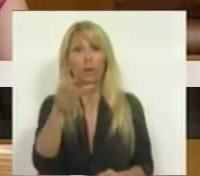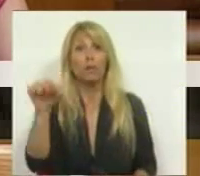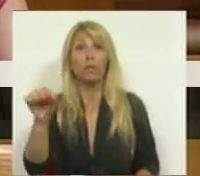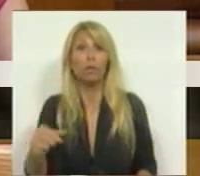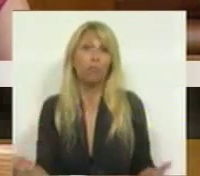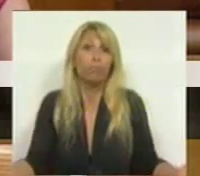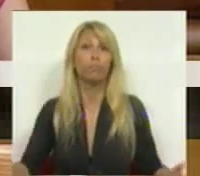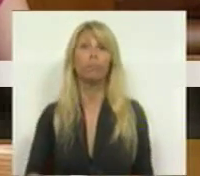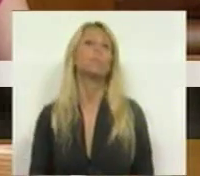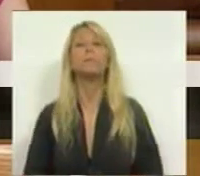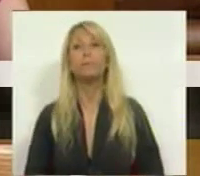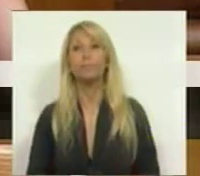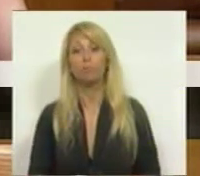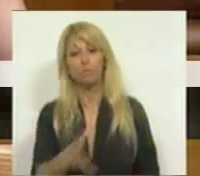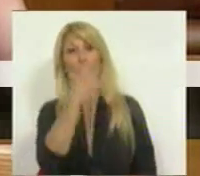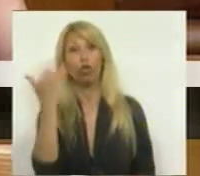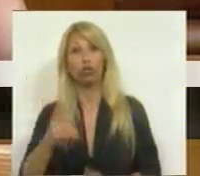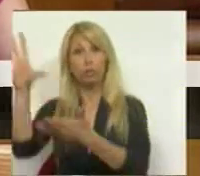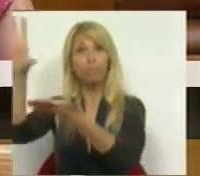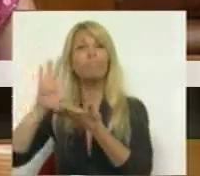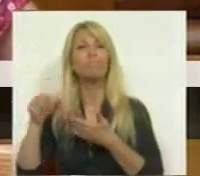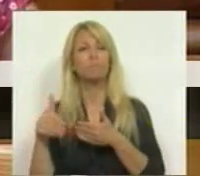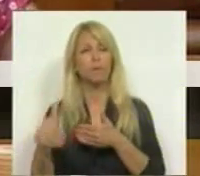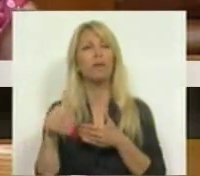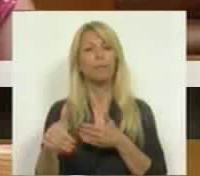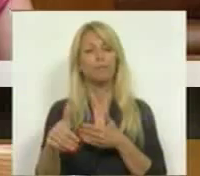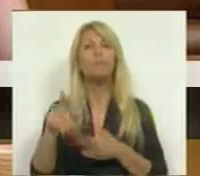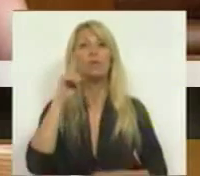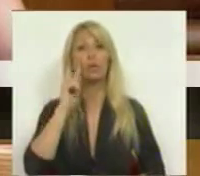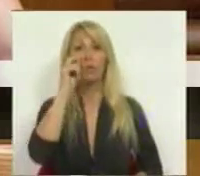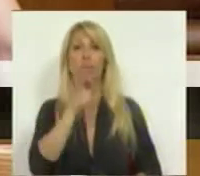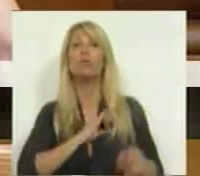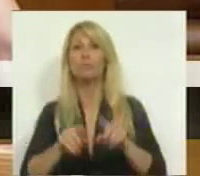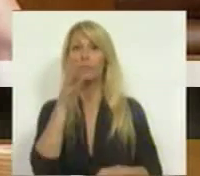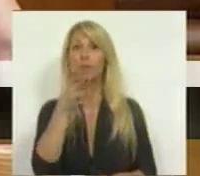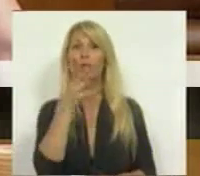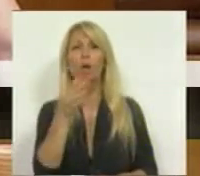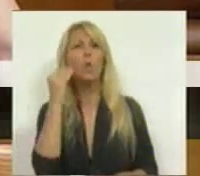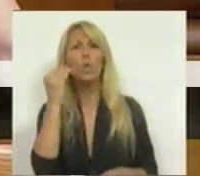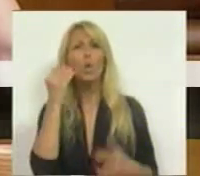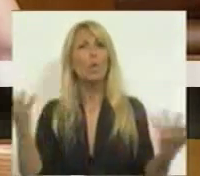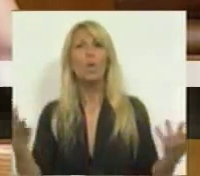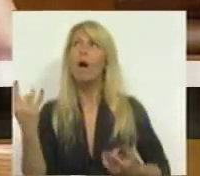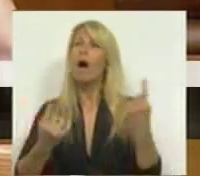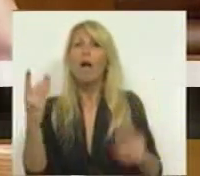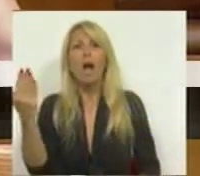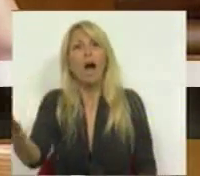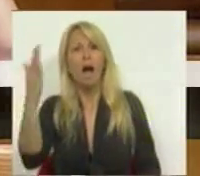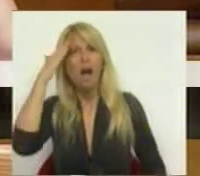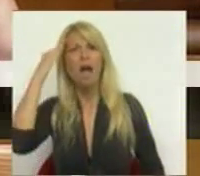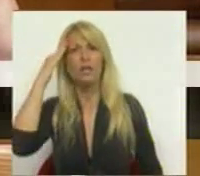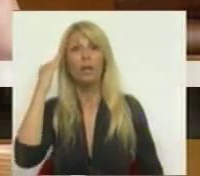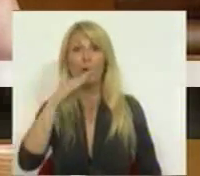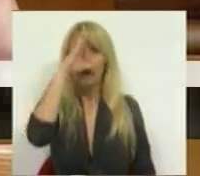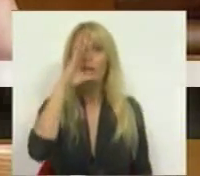sim. Com o segundo resgate a caminho, senhoras deputadas e senhores deputados, como é que ainda há alguém que ache que